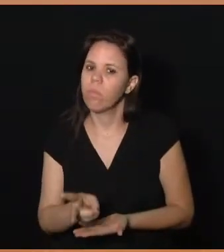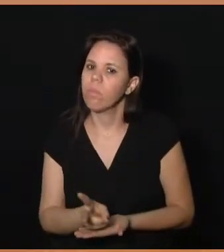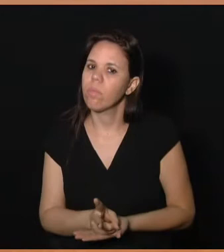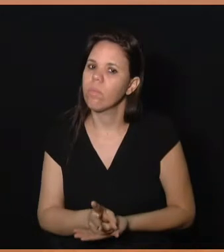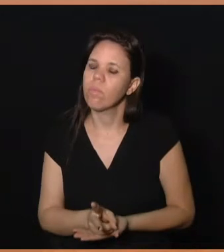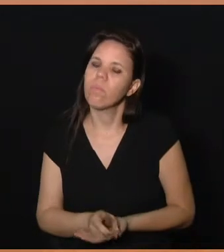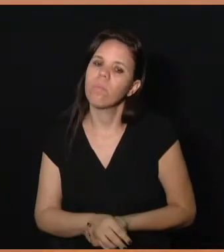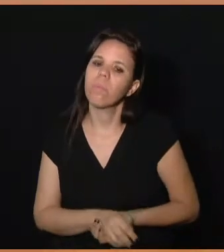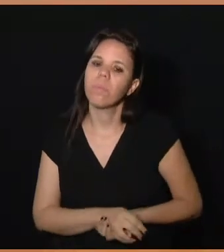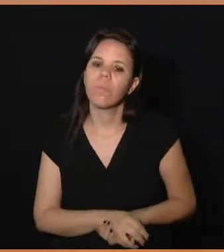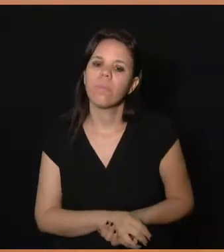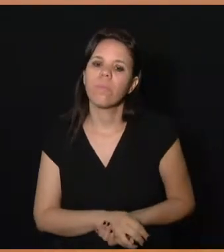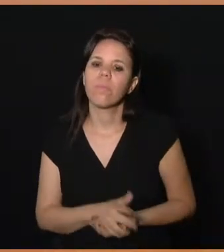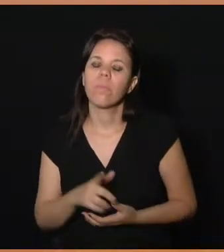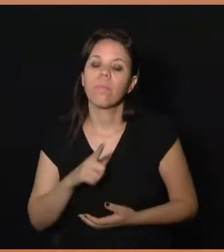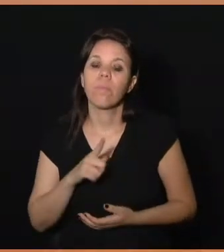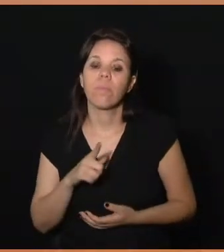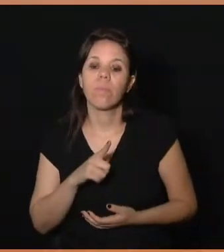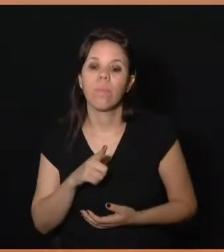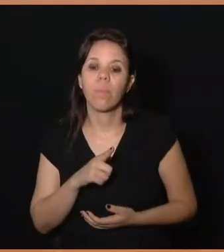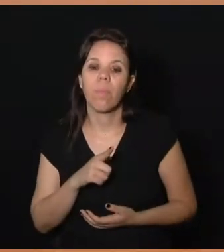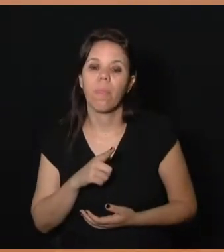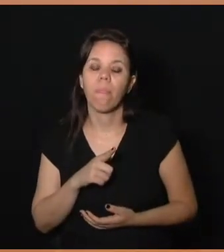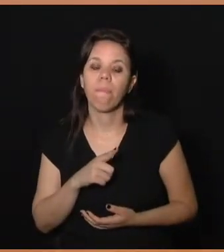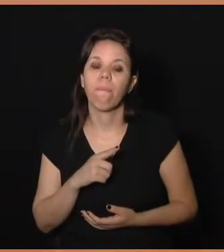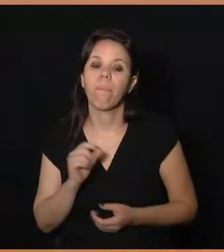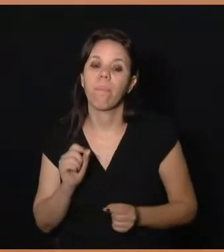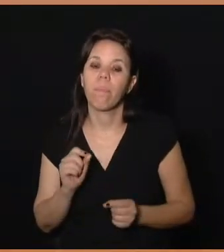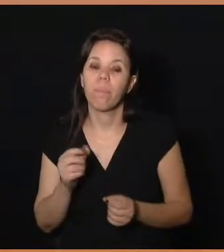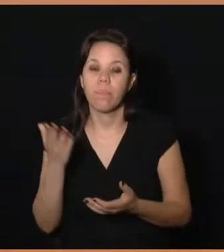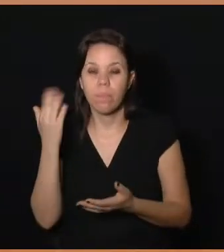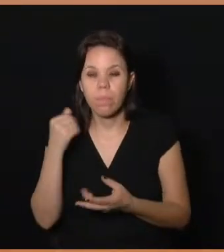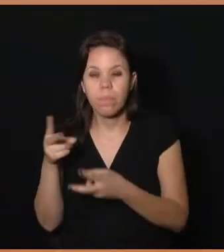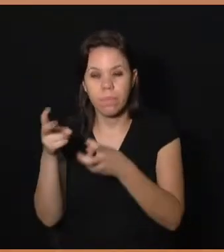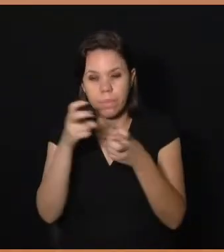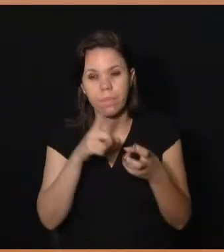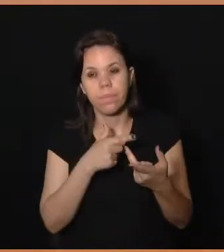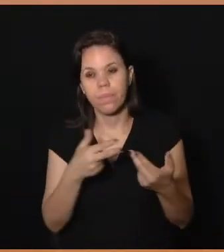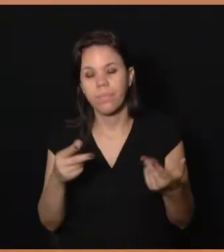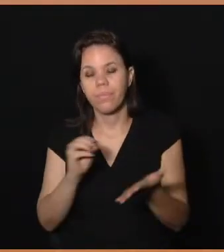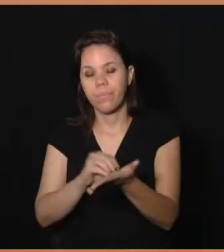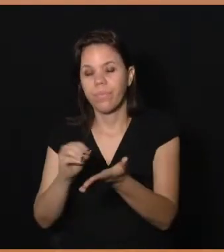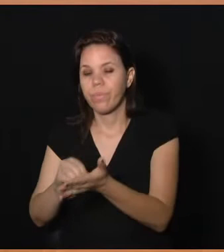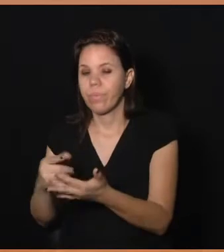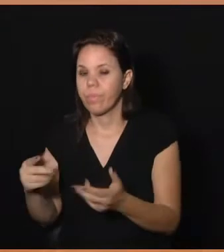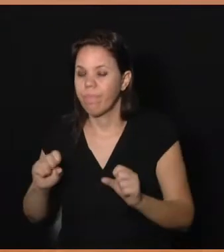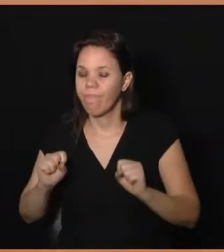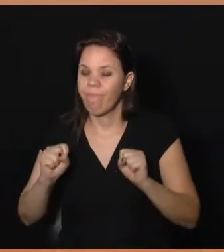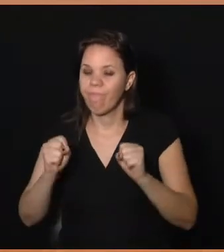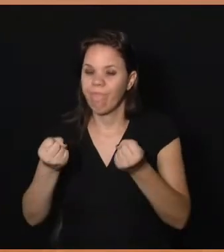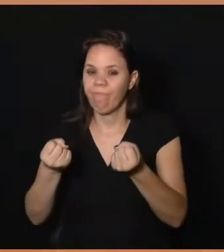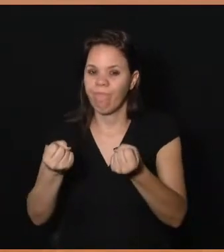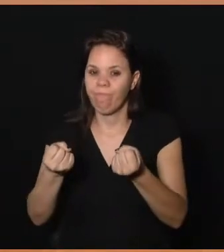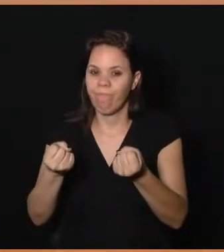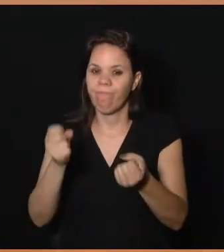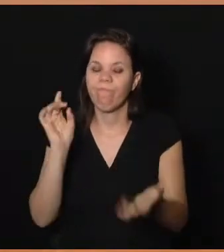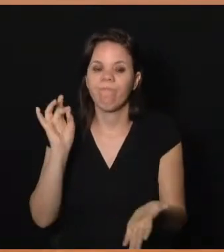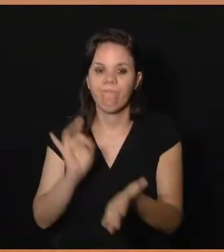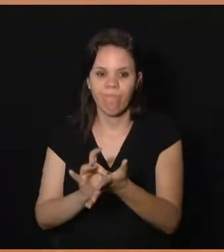tem a visão que faltam coisas, mas a gente se esforça bastante para